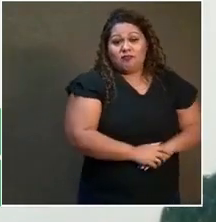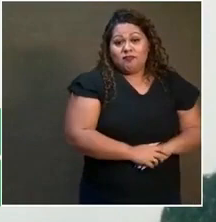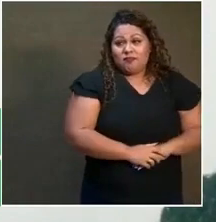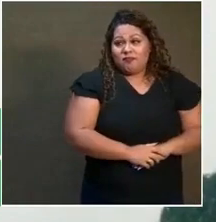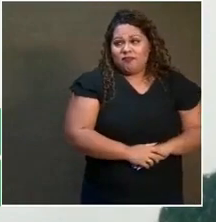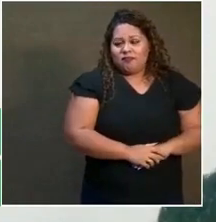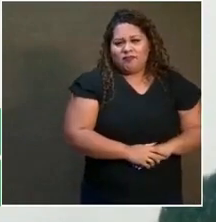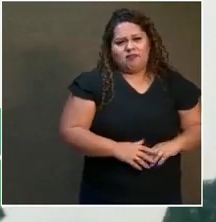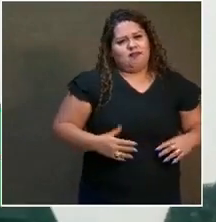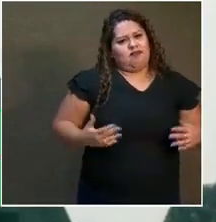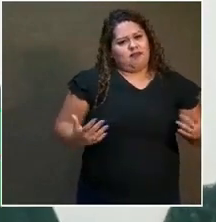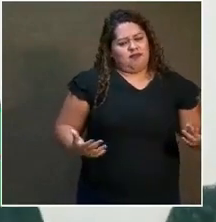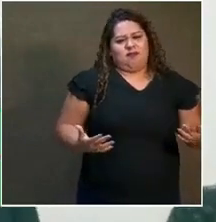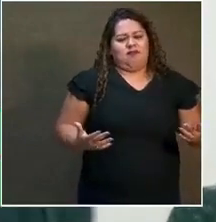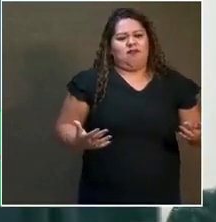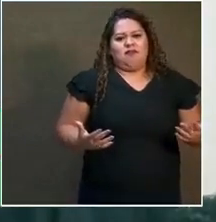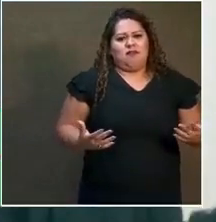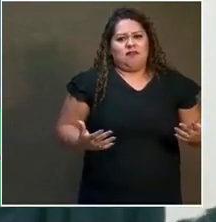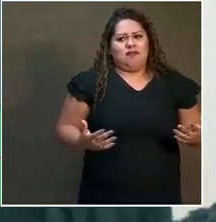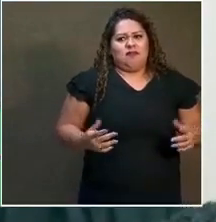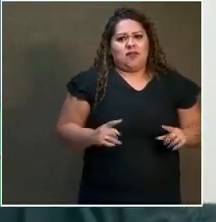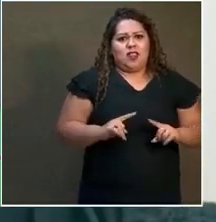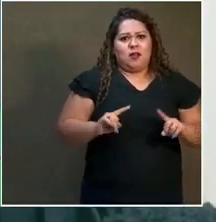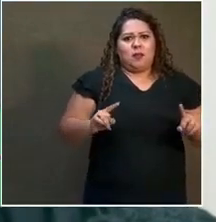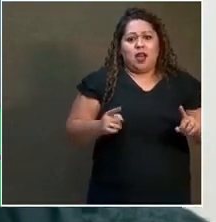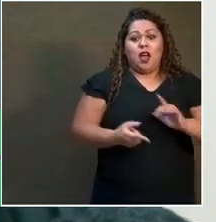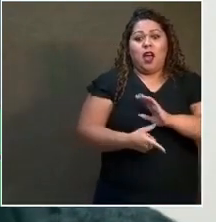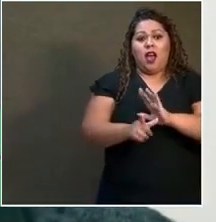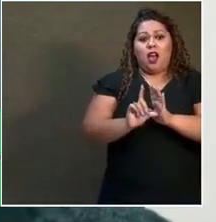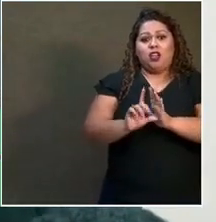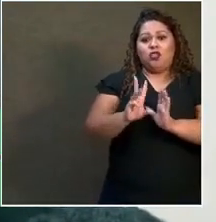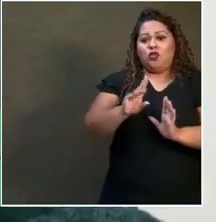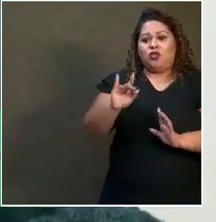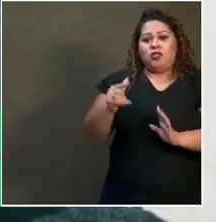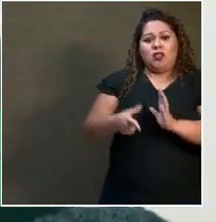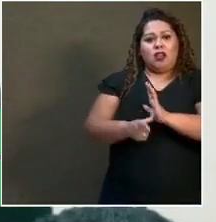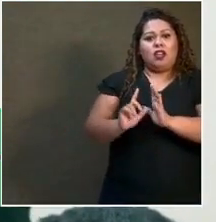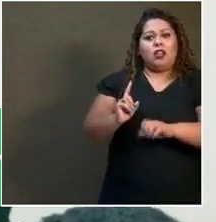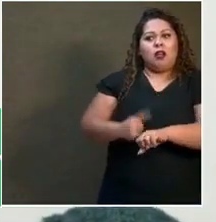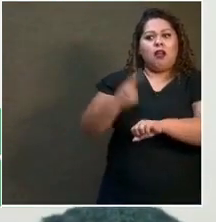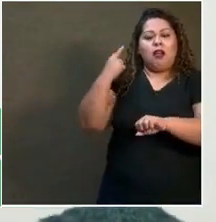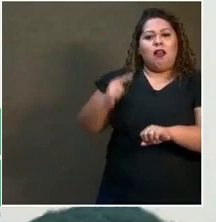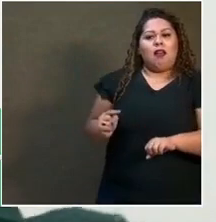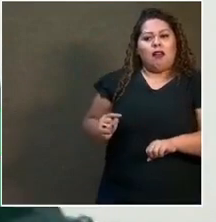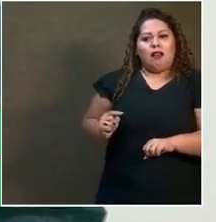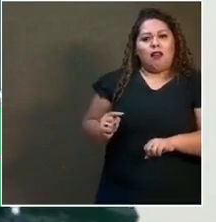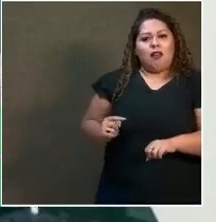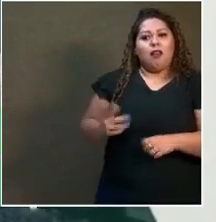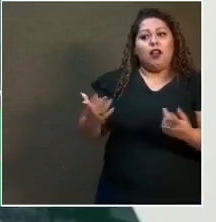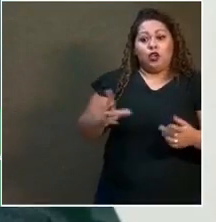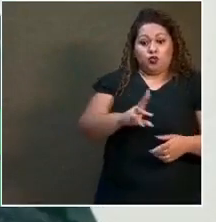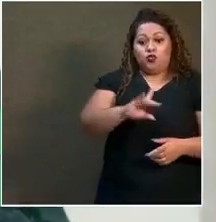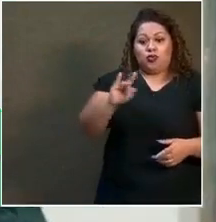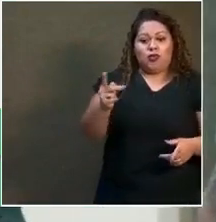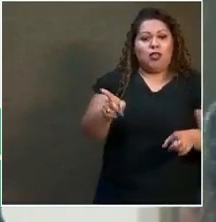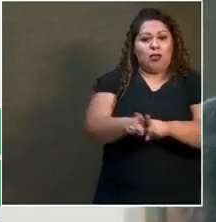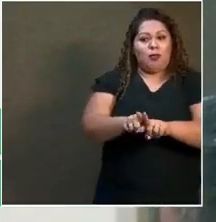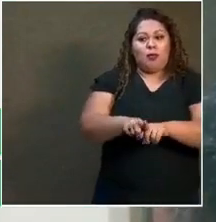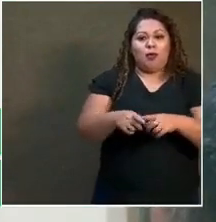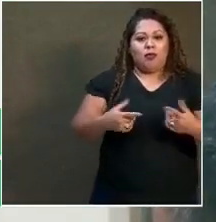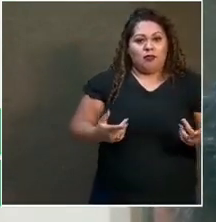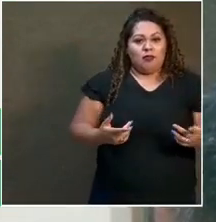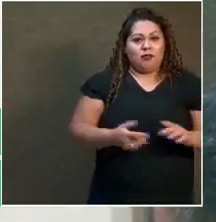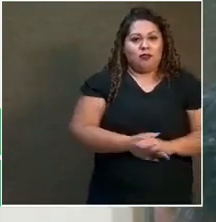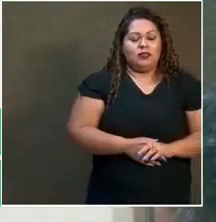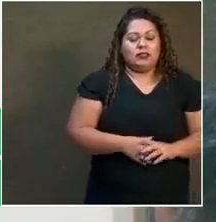Não foi o que ele descobriu no dia anterior. Não foi o que ele descobriu no dia.